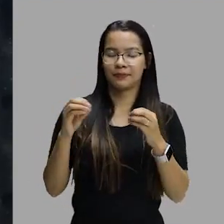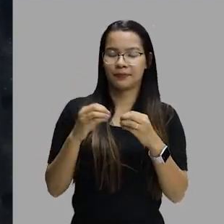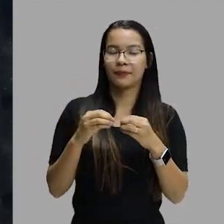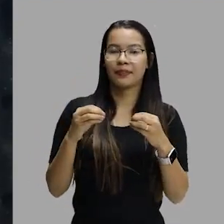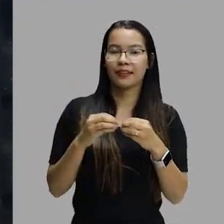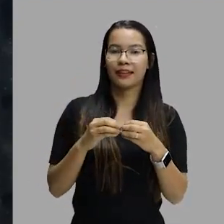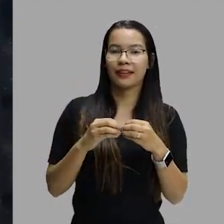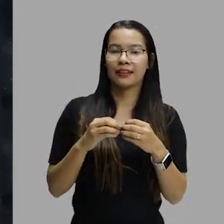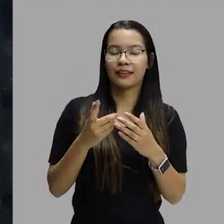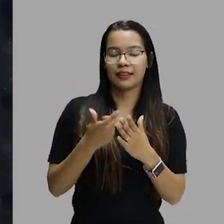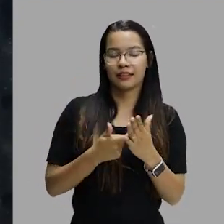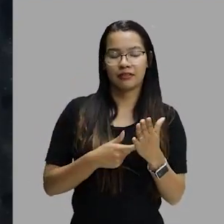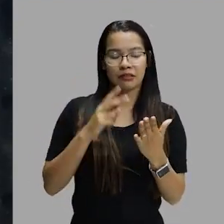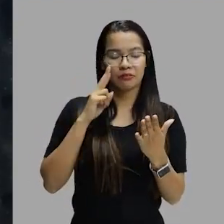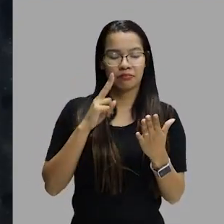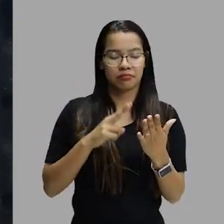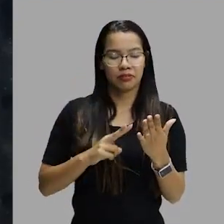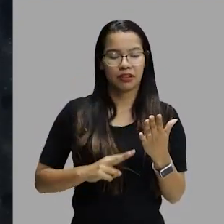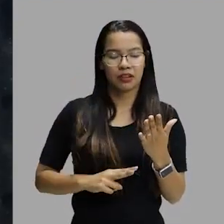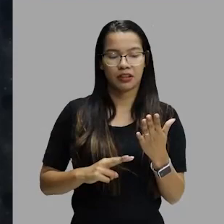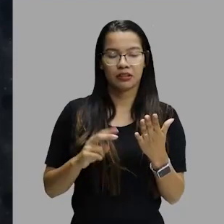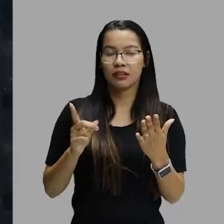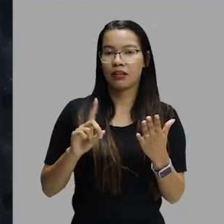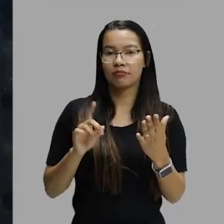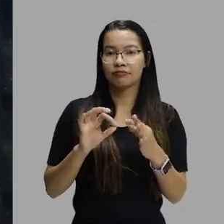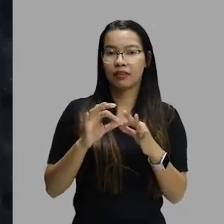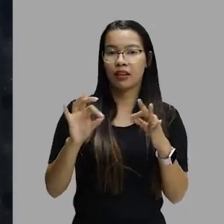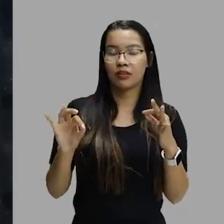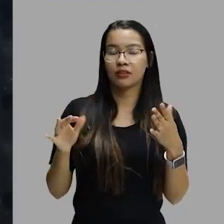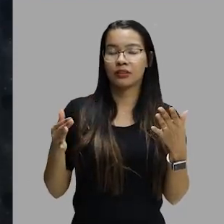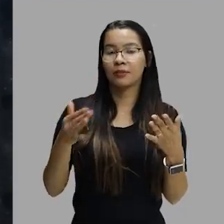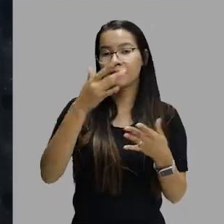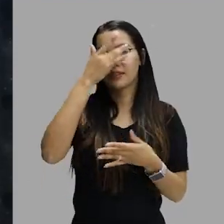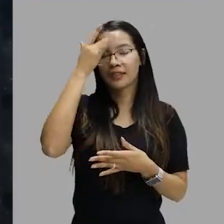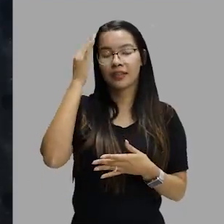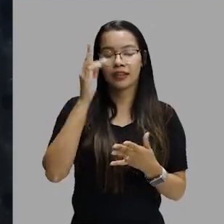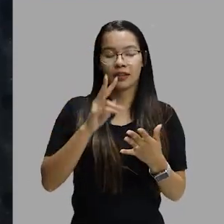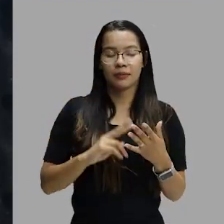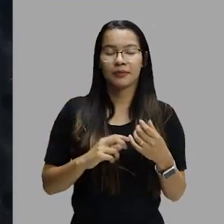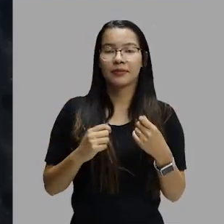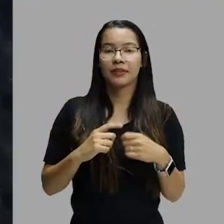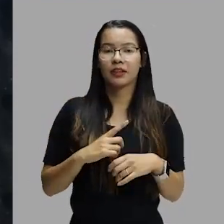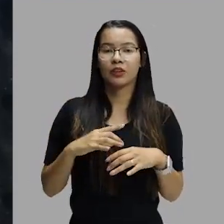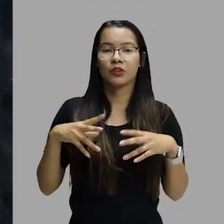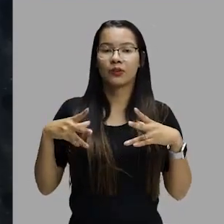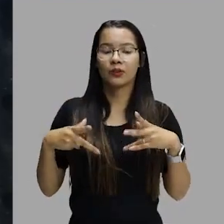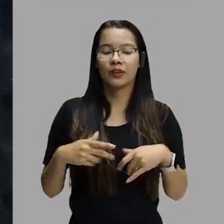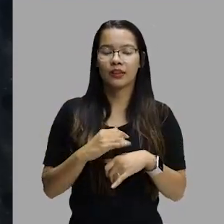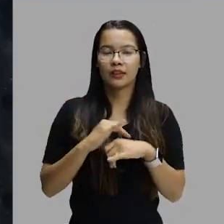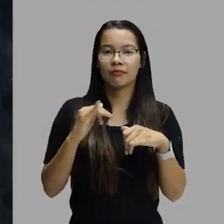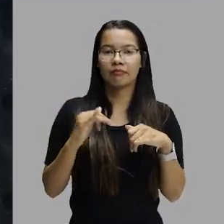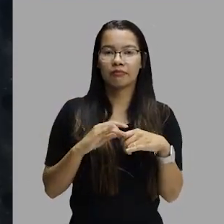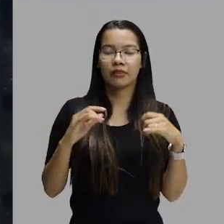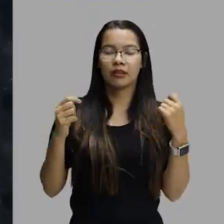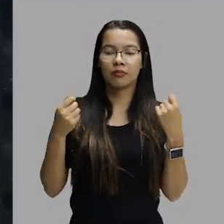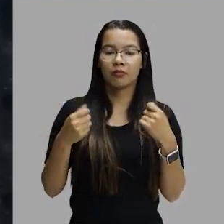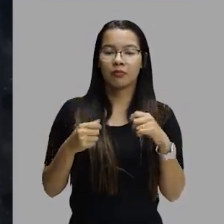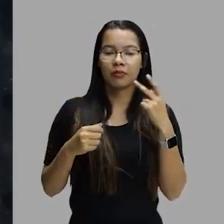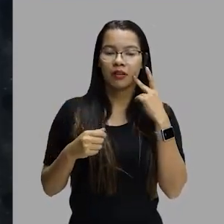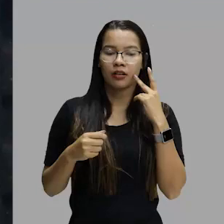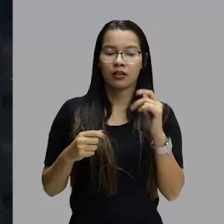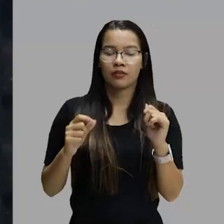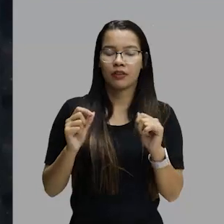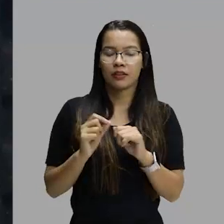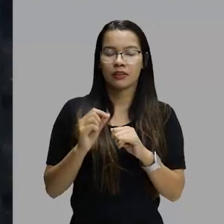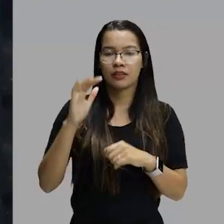um texto e não está perto de quem está lendo. Então, a pessoa que lê tem que ter todas as informações possíveis para fazer